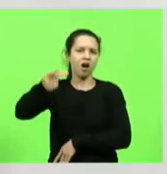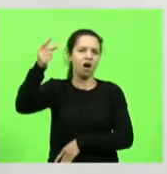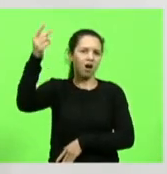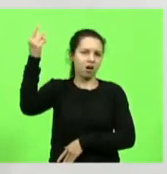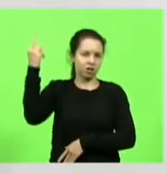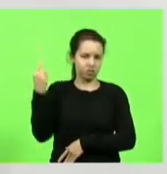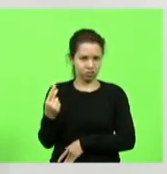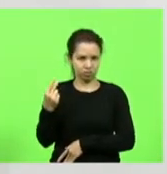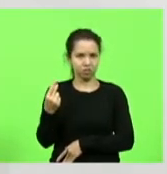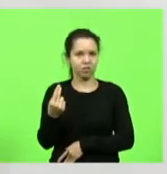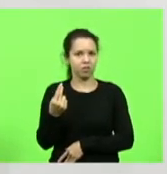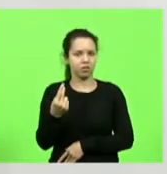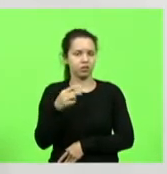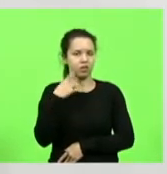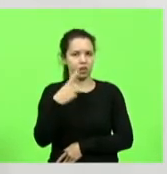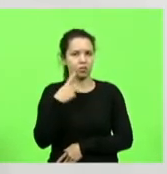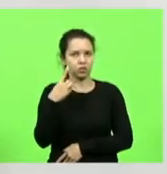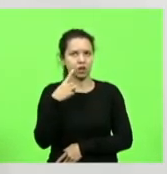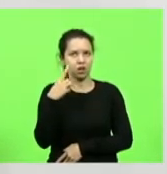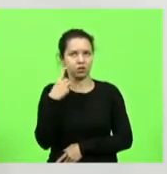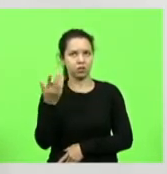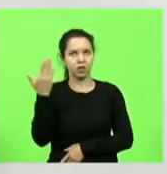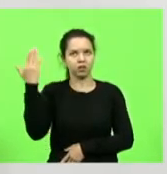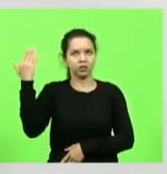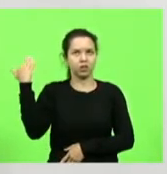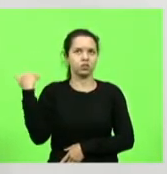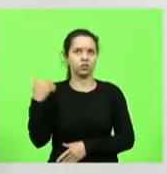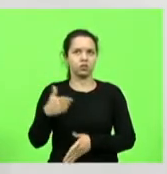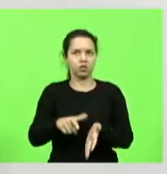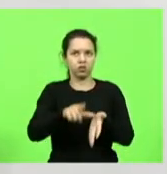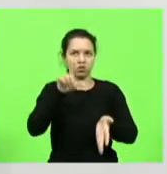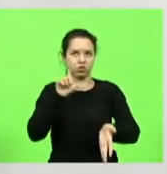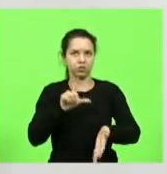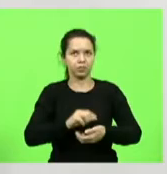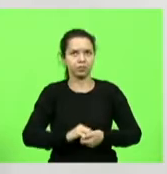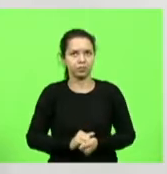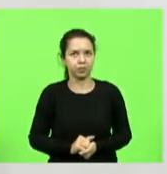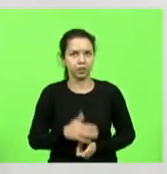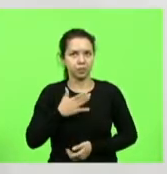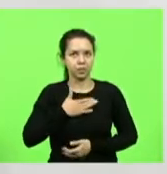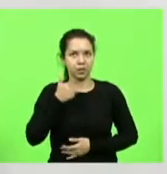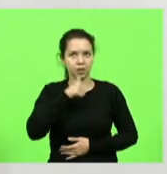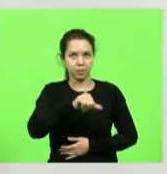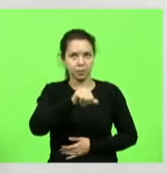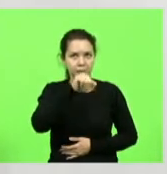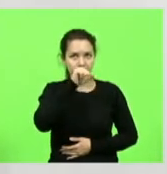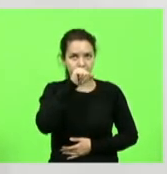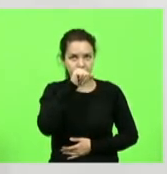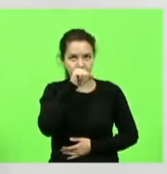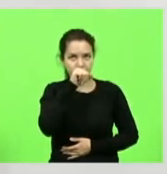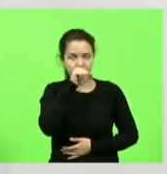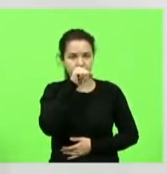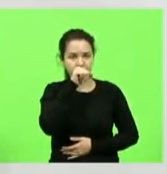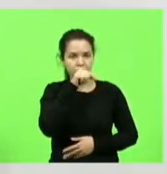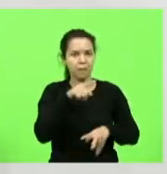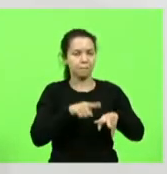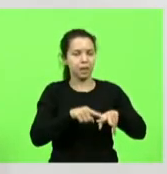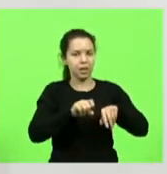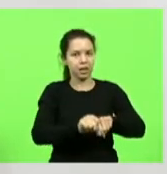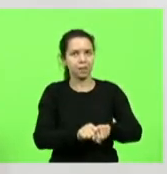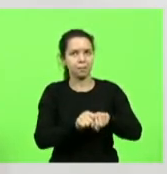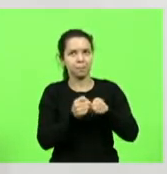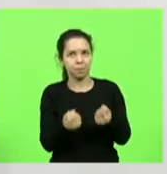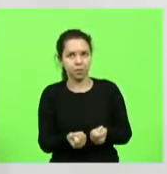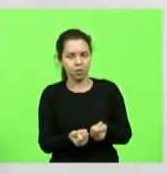estar deputado, muito antes. A minha mãe quebrou a perna para